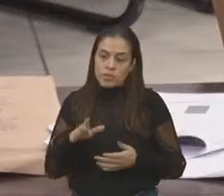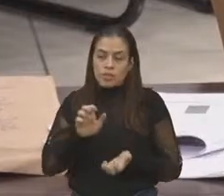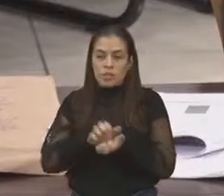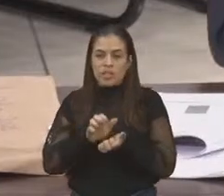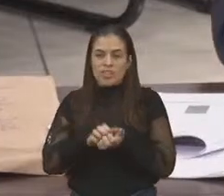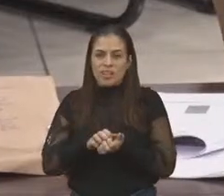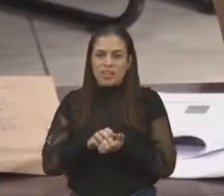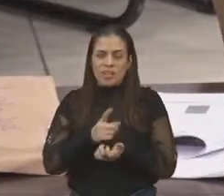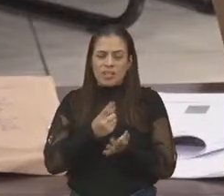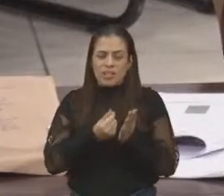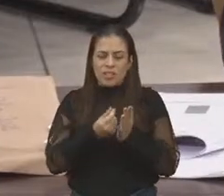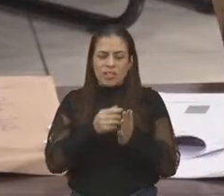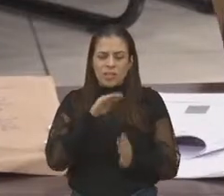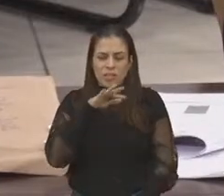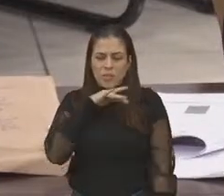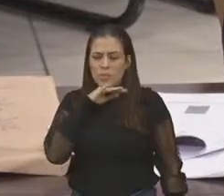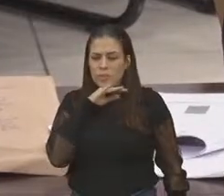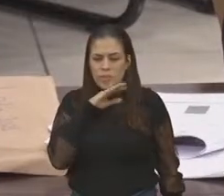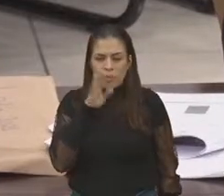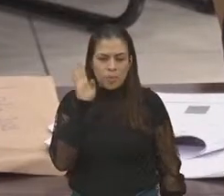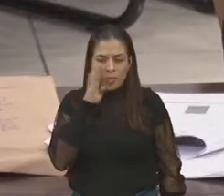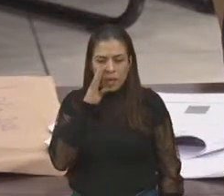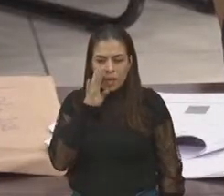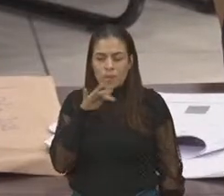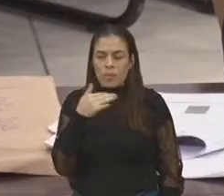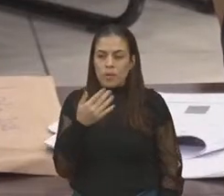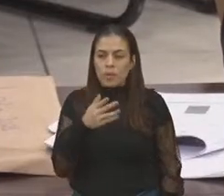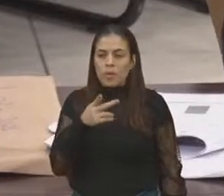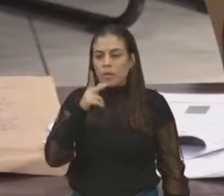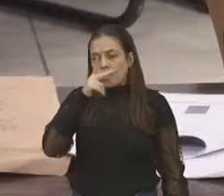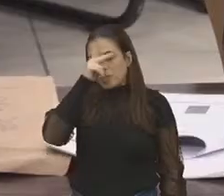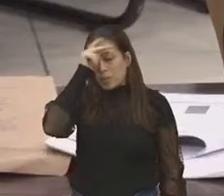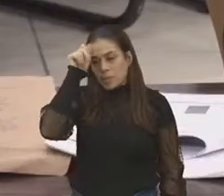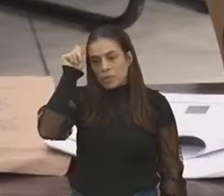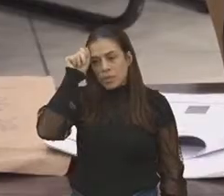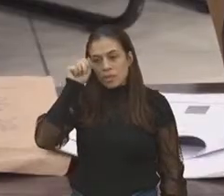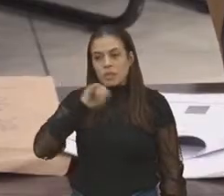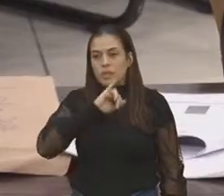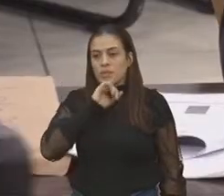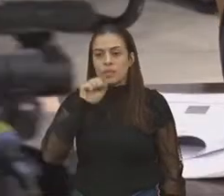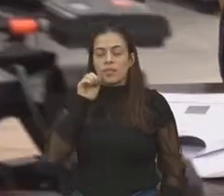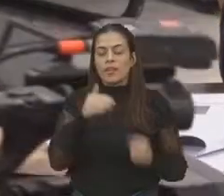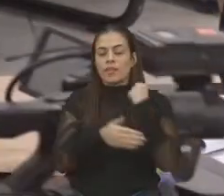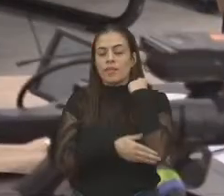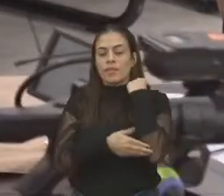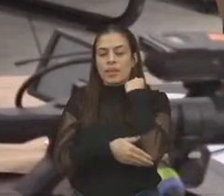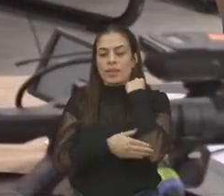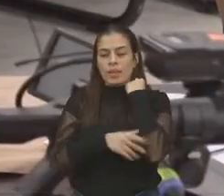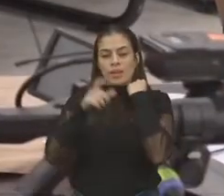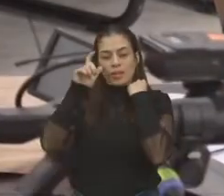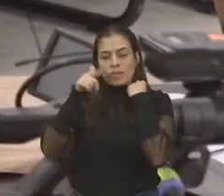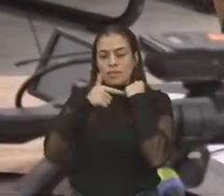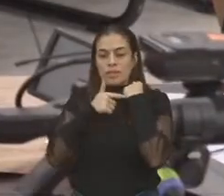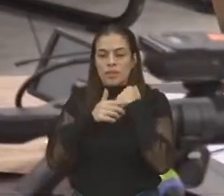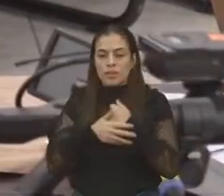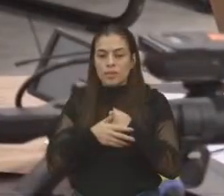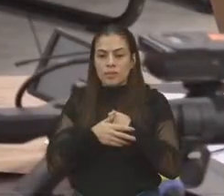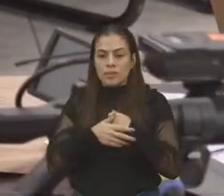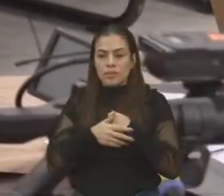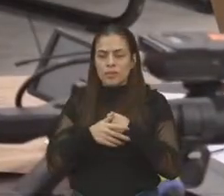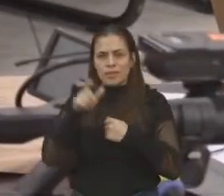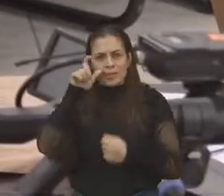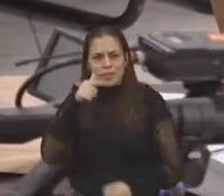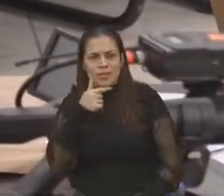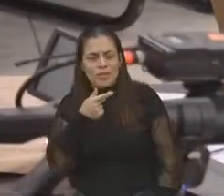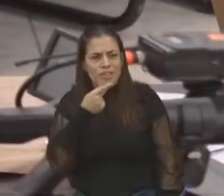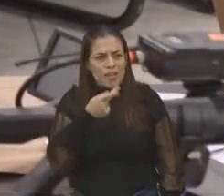prefeito, eu até coloquei o vídeo esses dias aqui, o Isaías falou, tem inveja do Celso, e o Celso falou que pegou a cidade quebrada. Então, não sei quem que